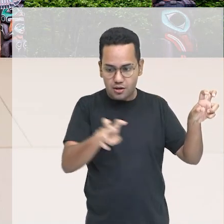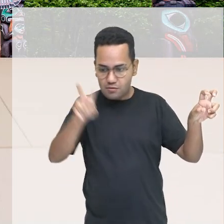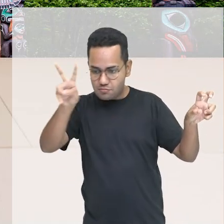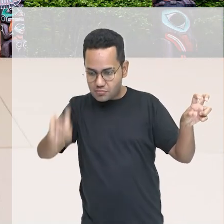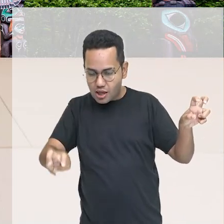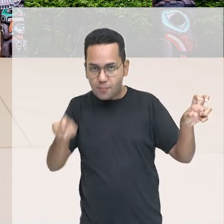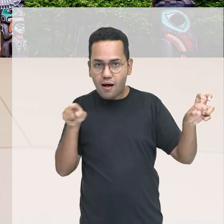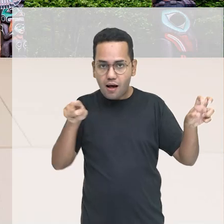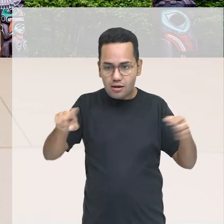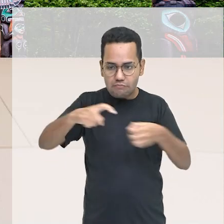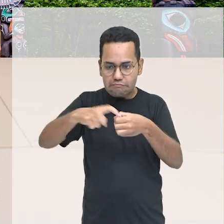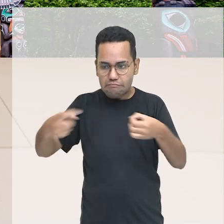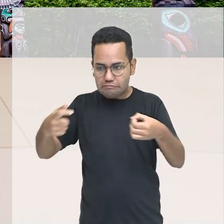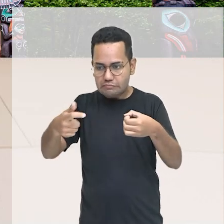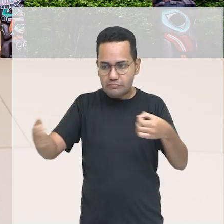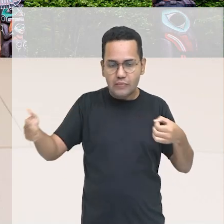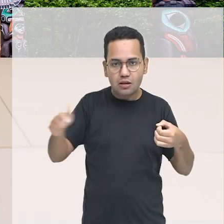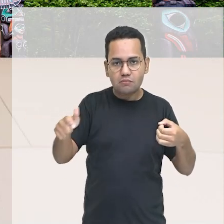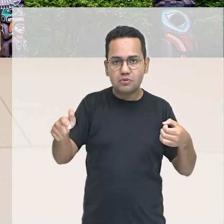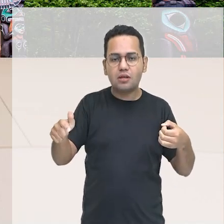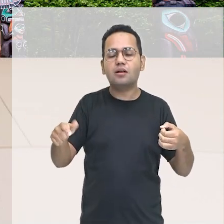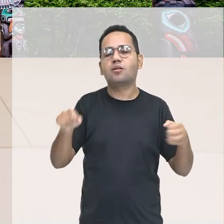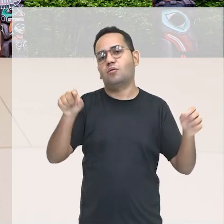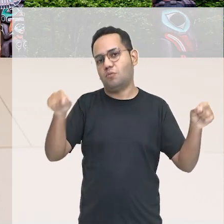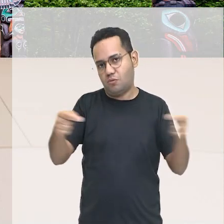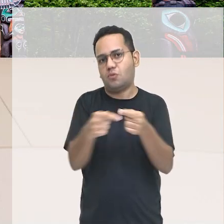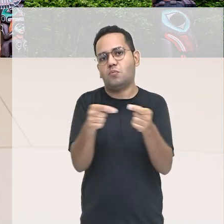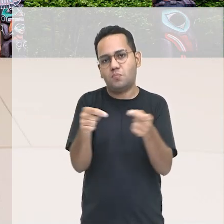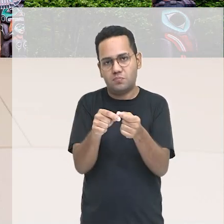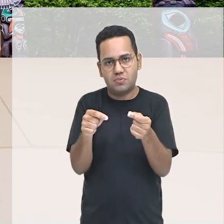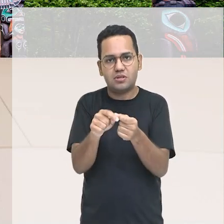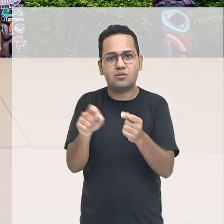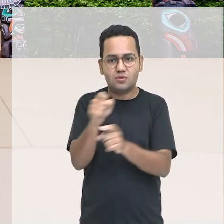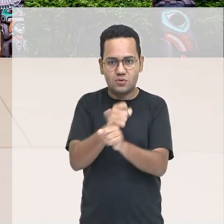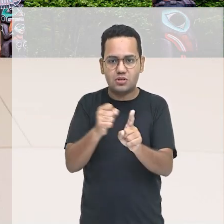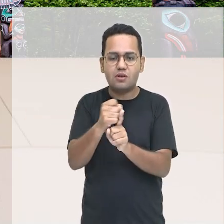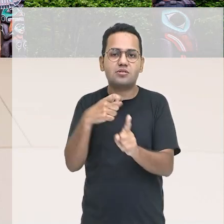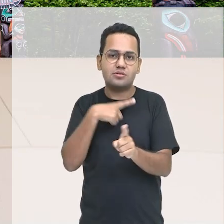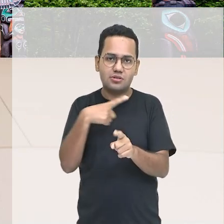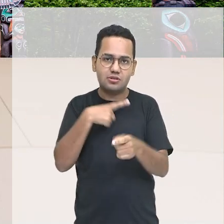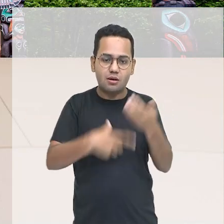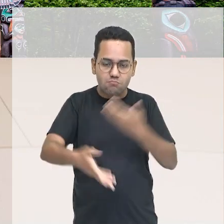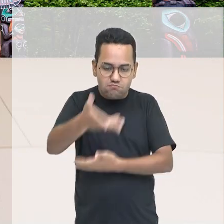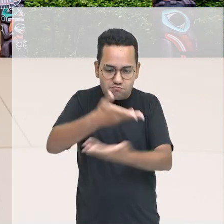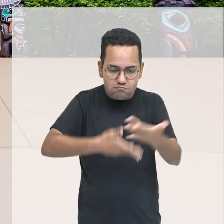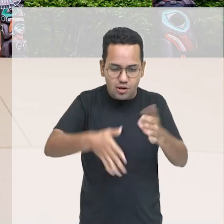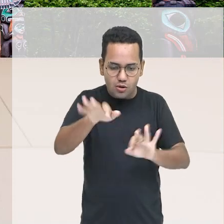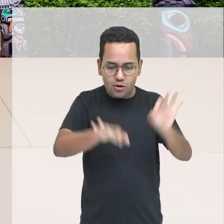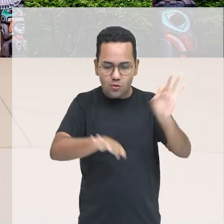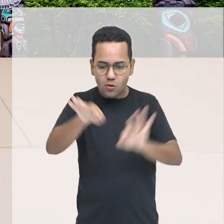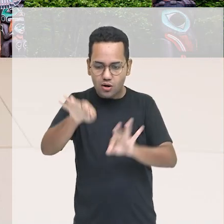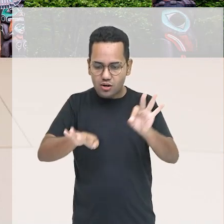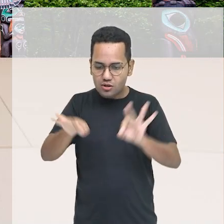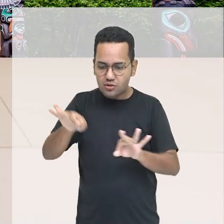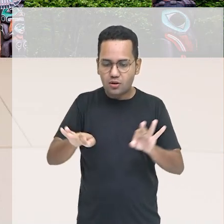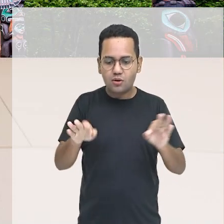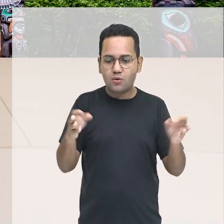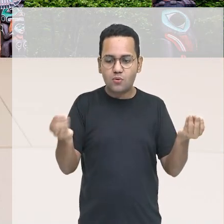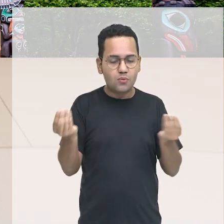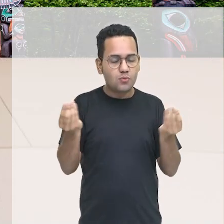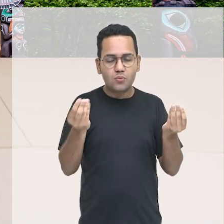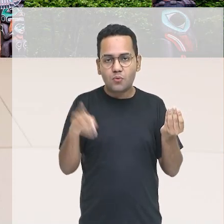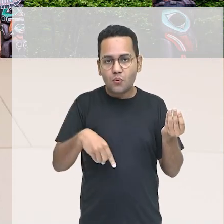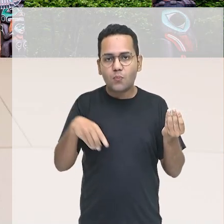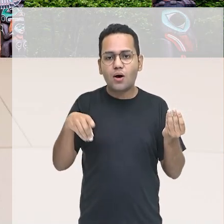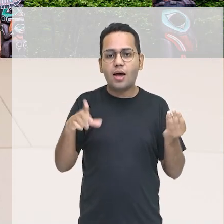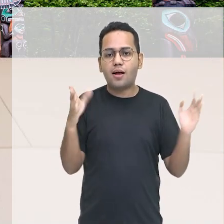estão imbricadas dentro das sociedades em todas as suas organizações, em todas as épocas,